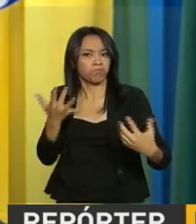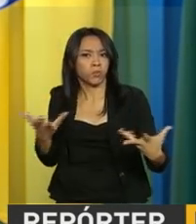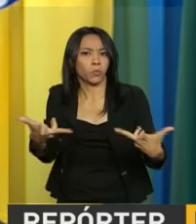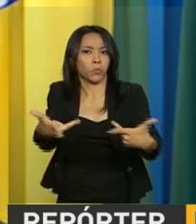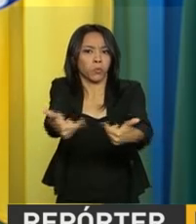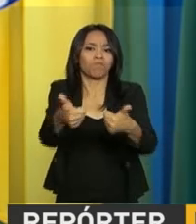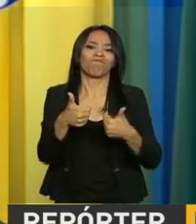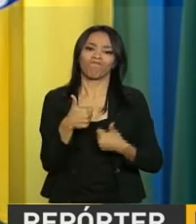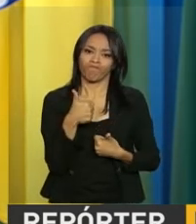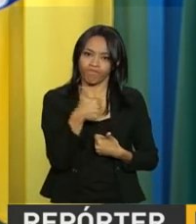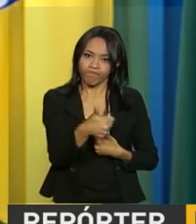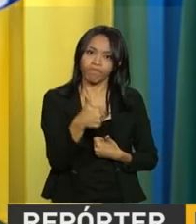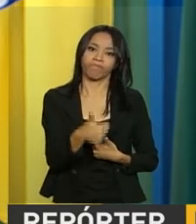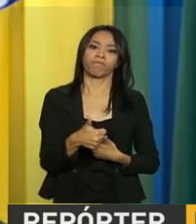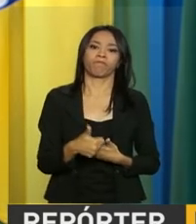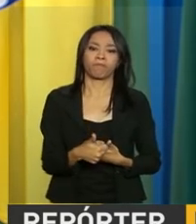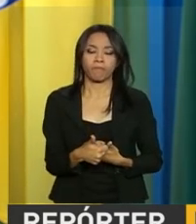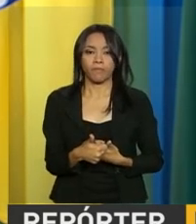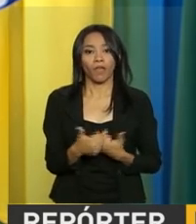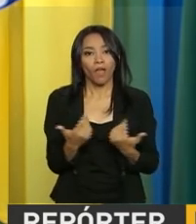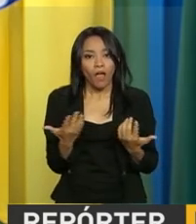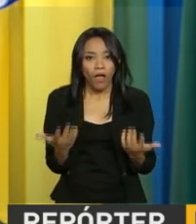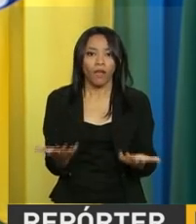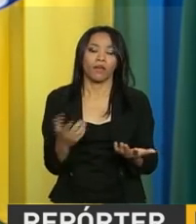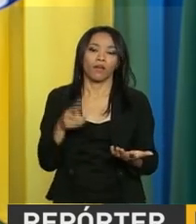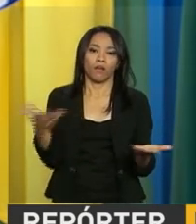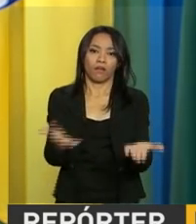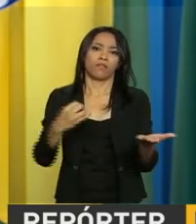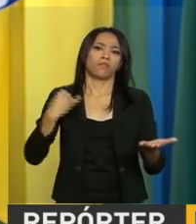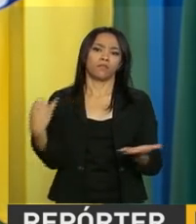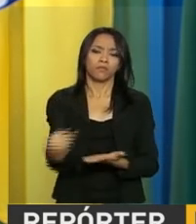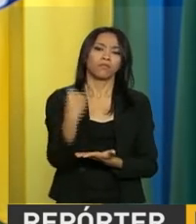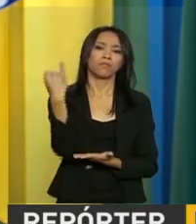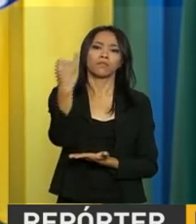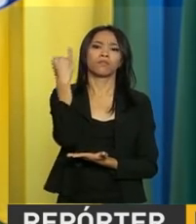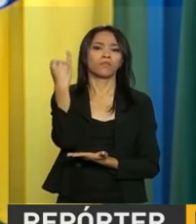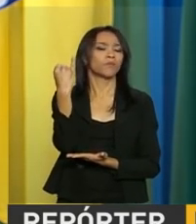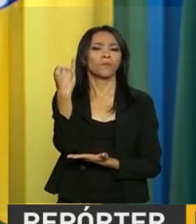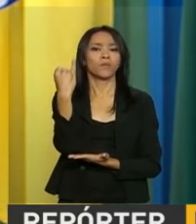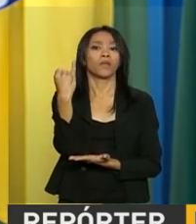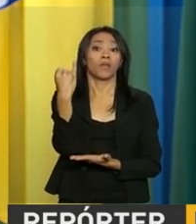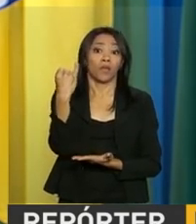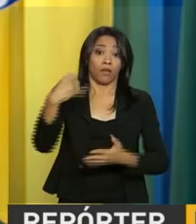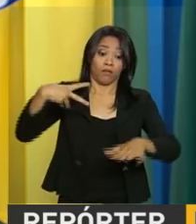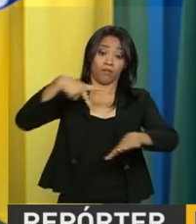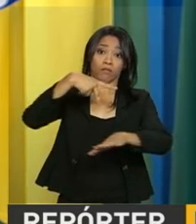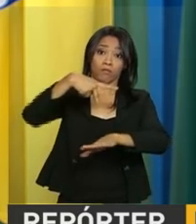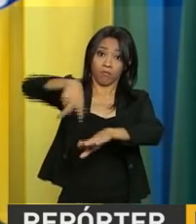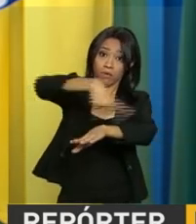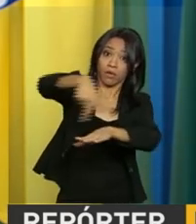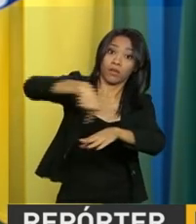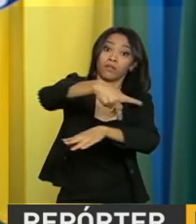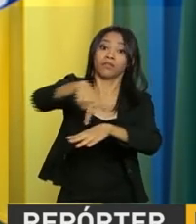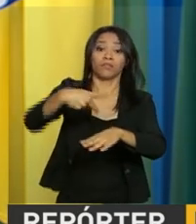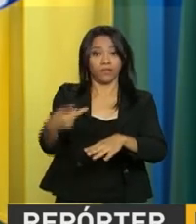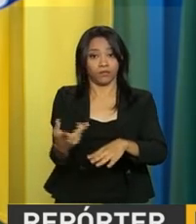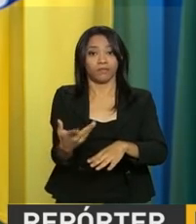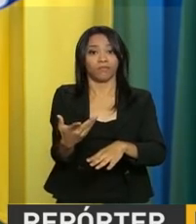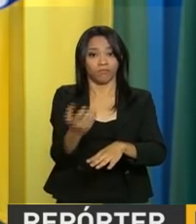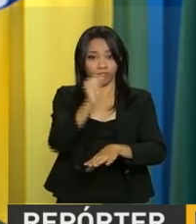isto agora é mais do que fundamental porque o país não vamos